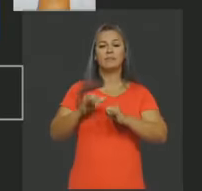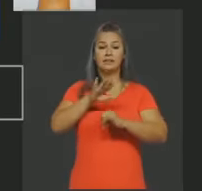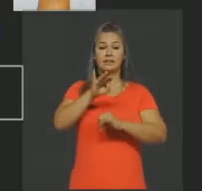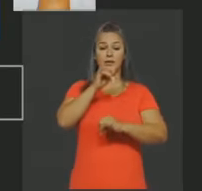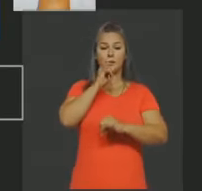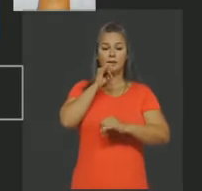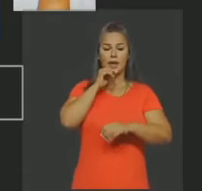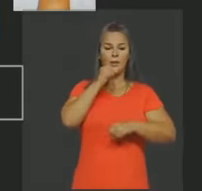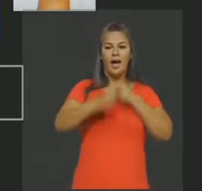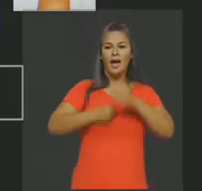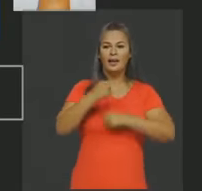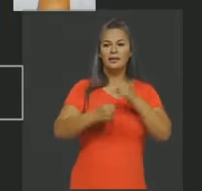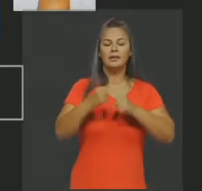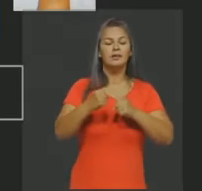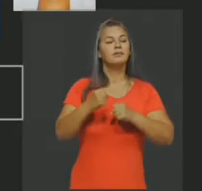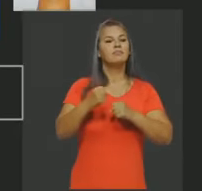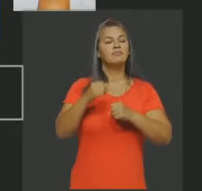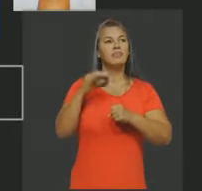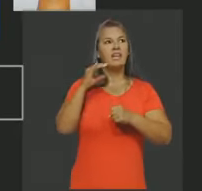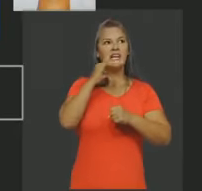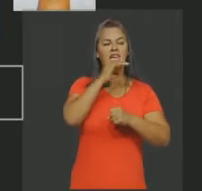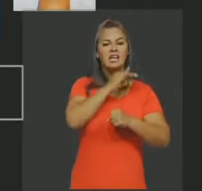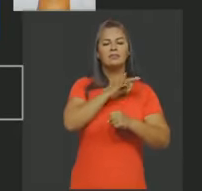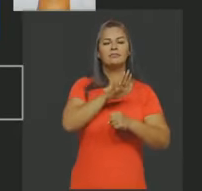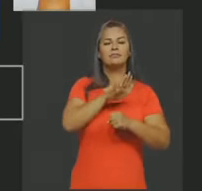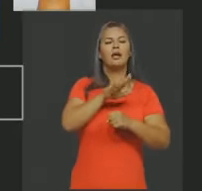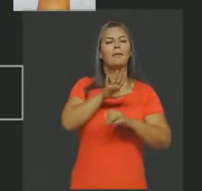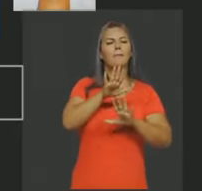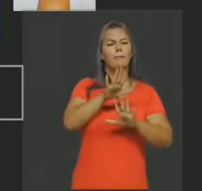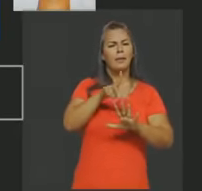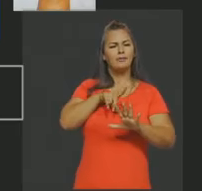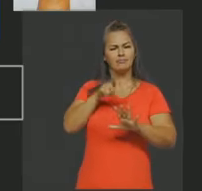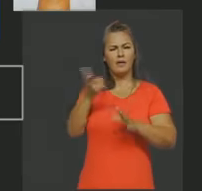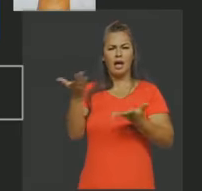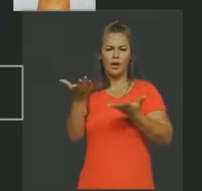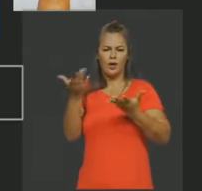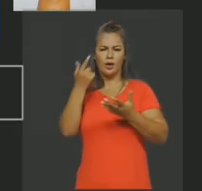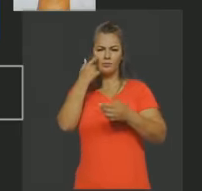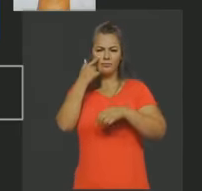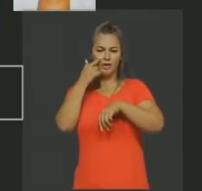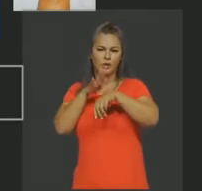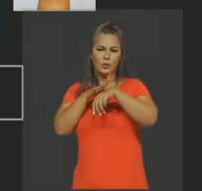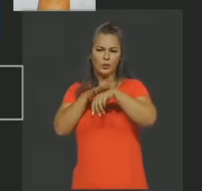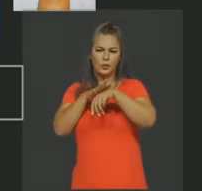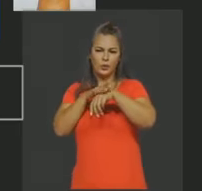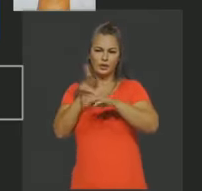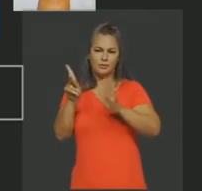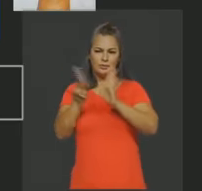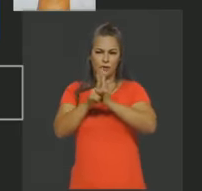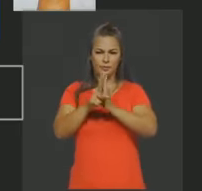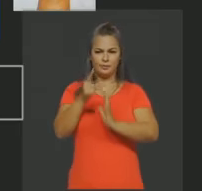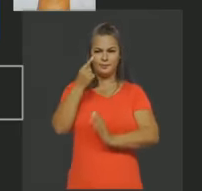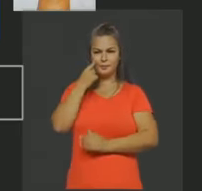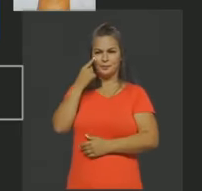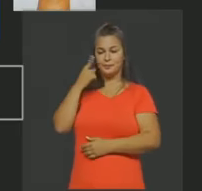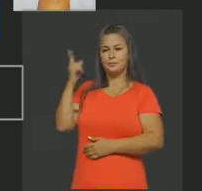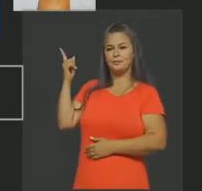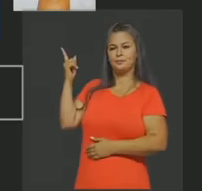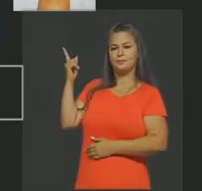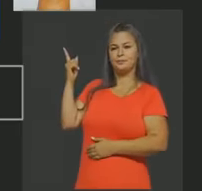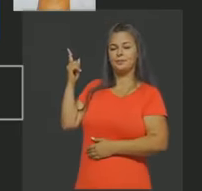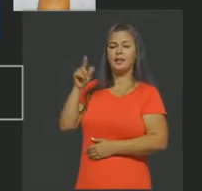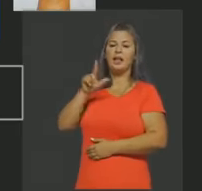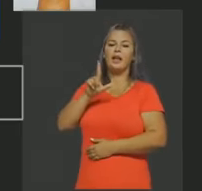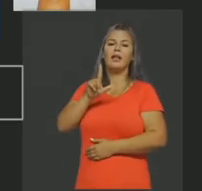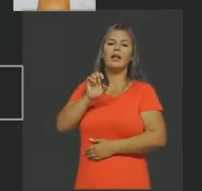movimento. Nós temos aqui algumas doenças do sistema muscular, tá? Exemplo, lesão muscular. Pode ser uma